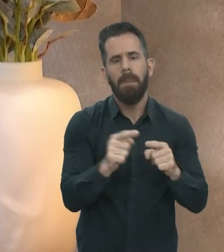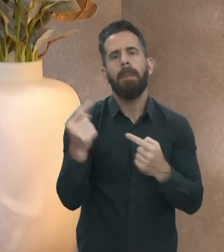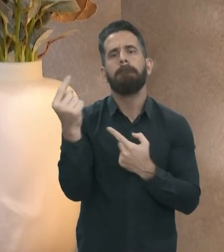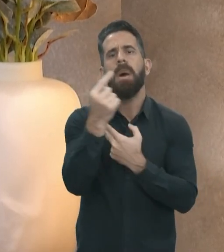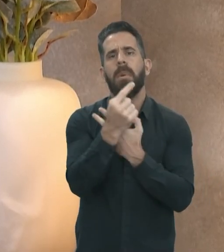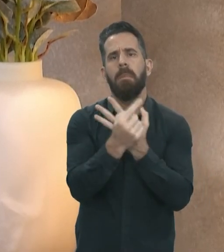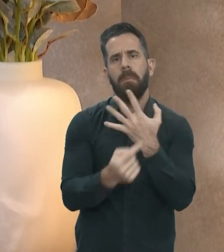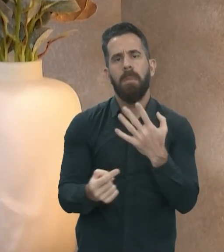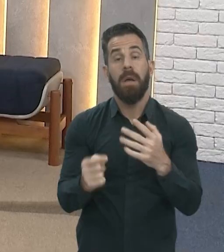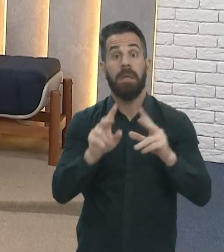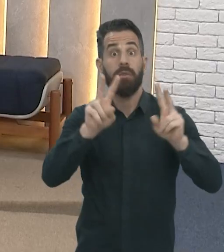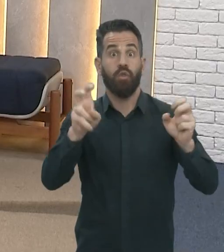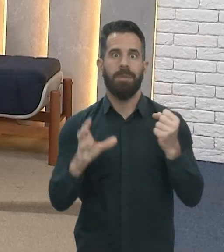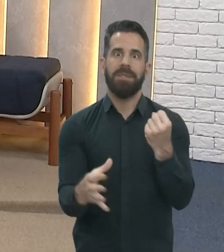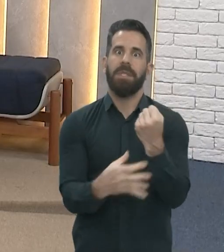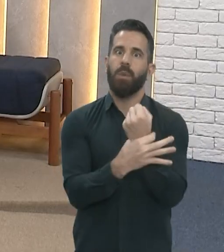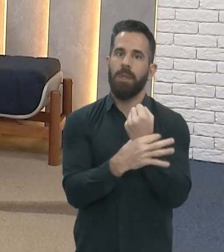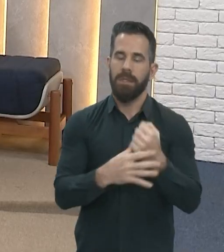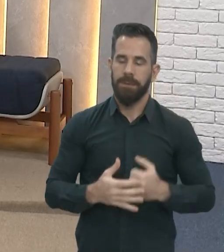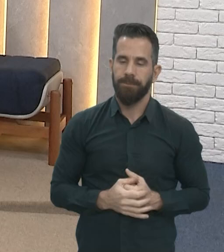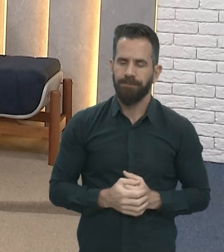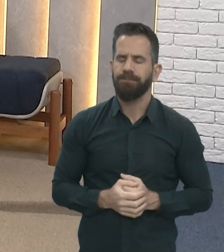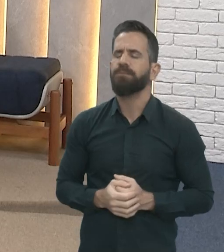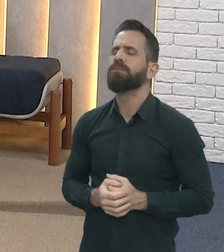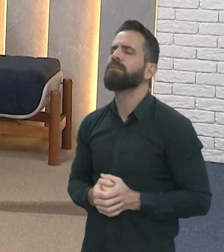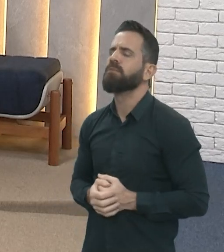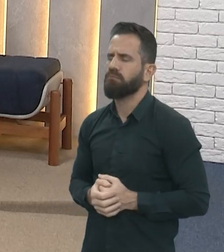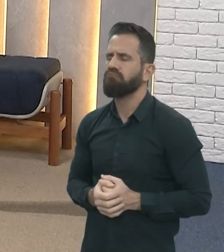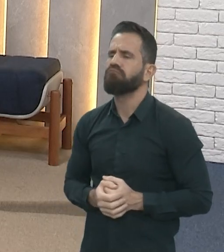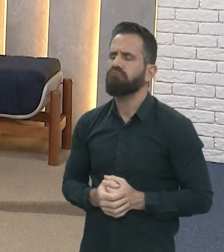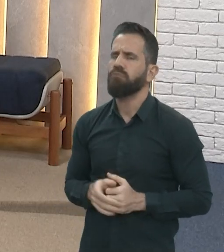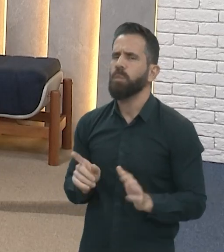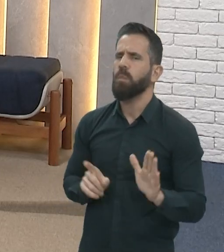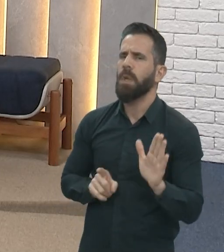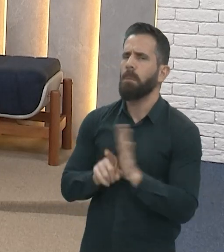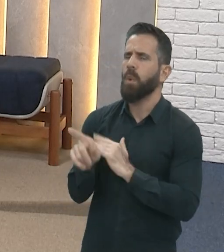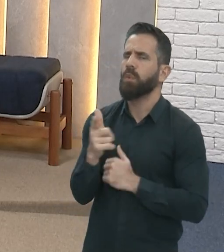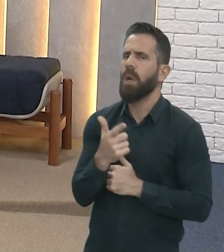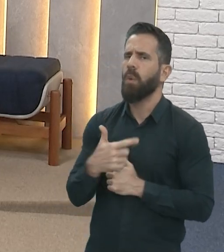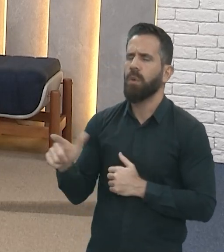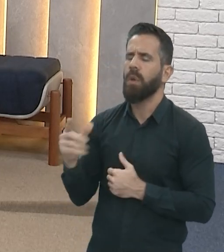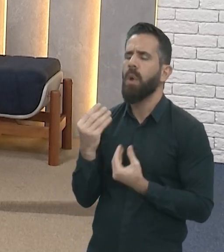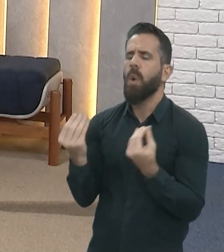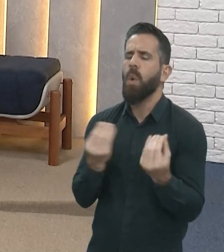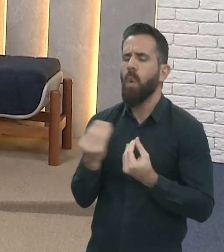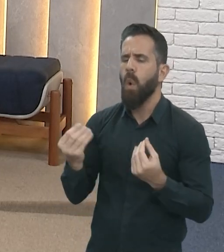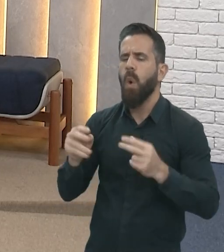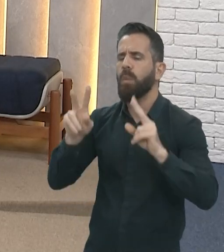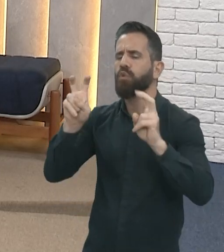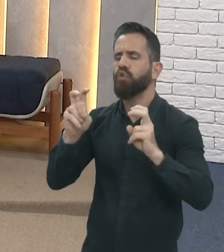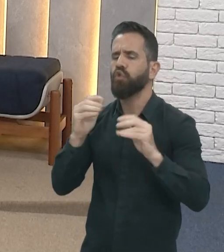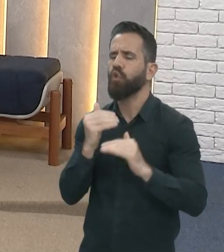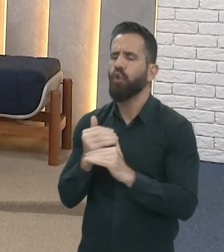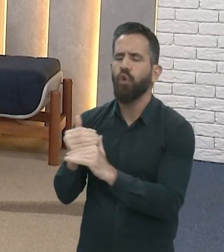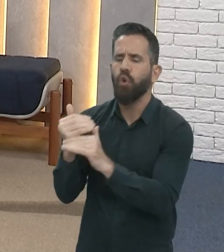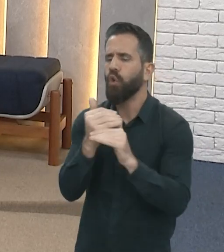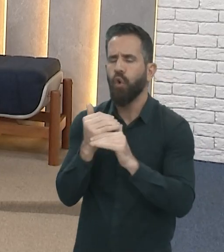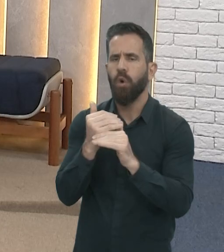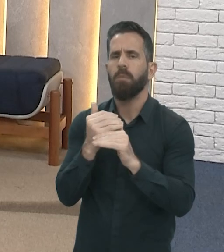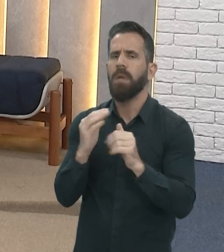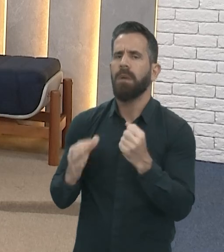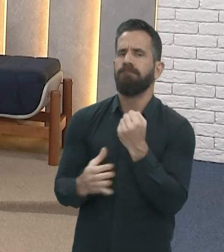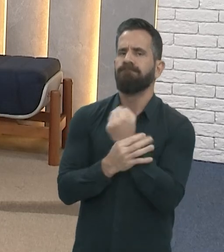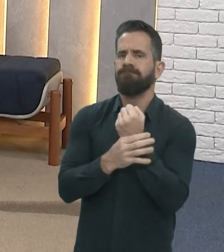necessárias para a nossa comunidade. Como a gestão deve abordar, garantir o respeito dos direitos humanos na universidade? Essa